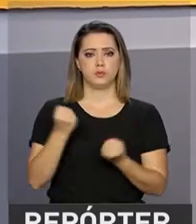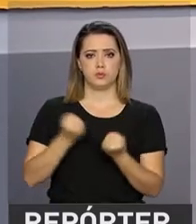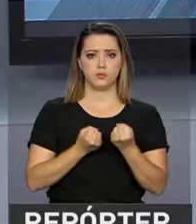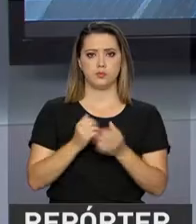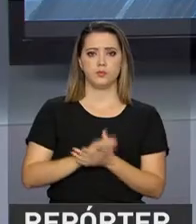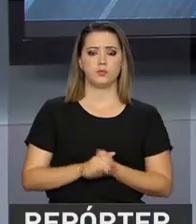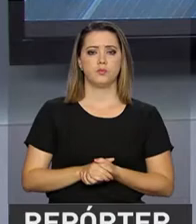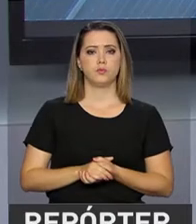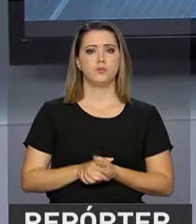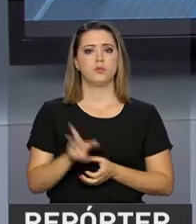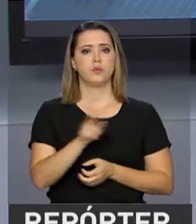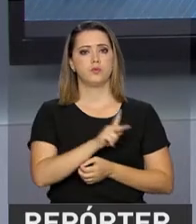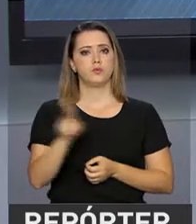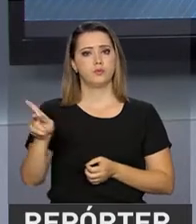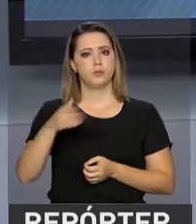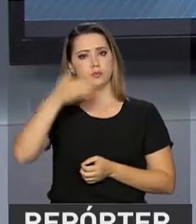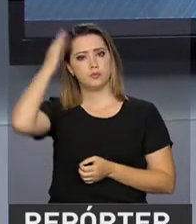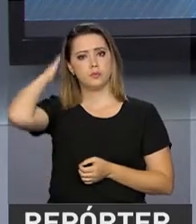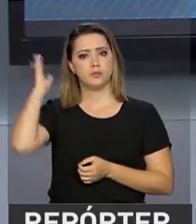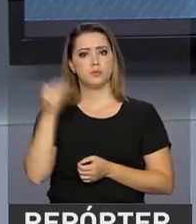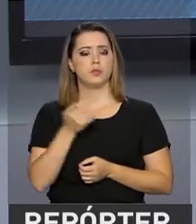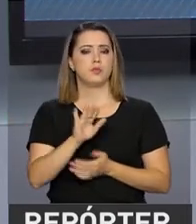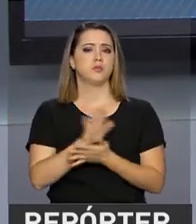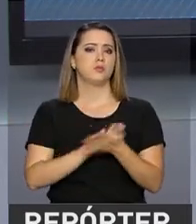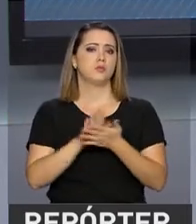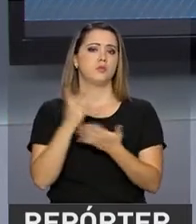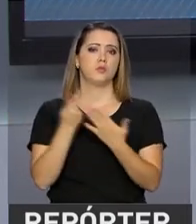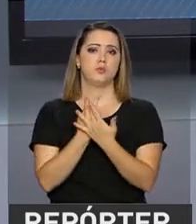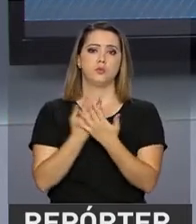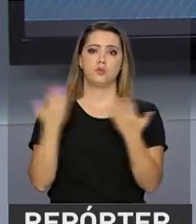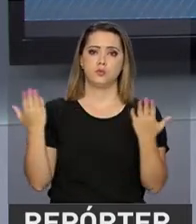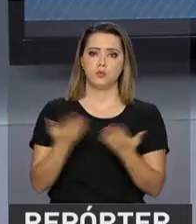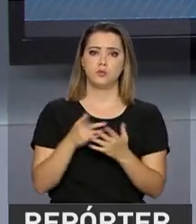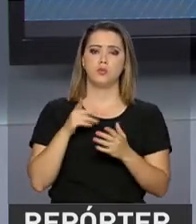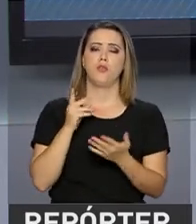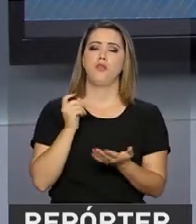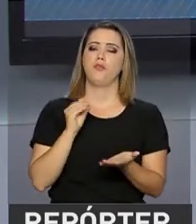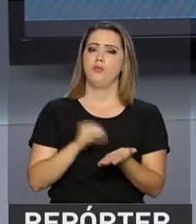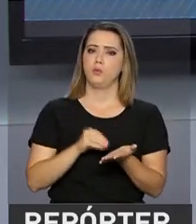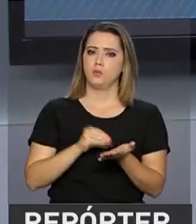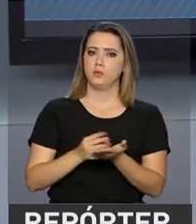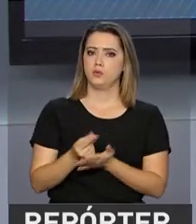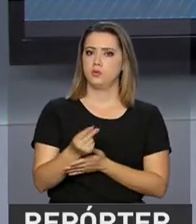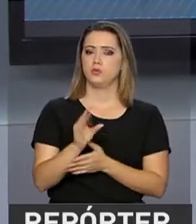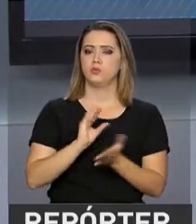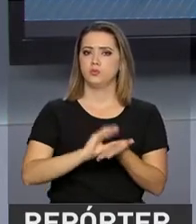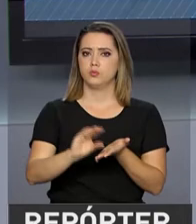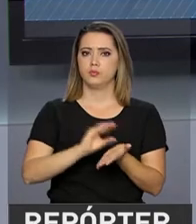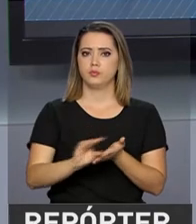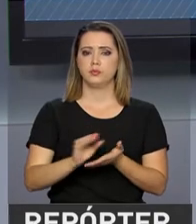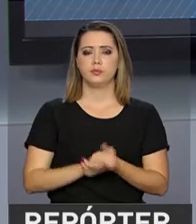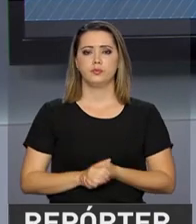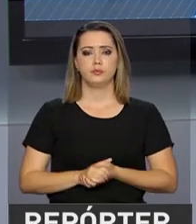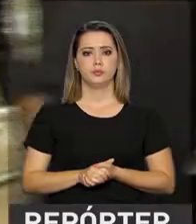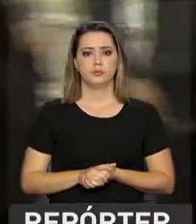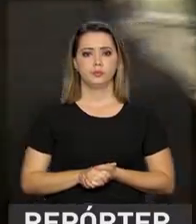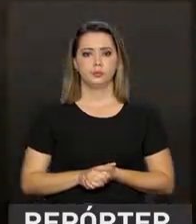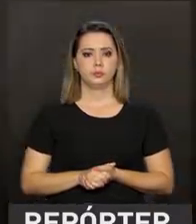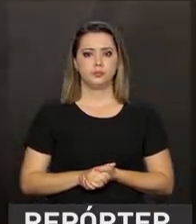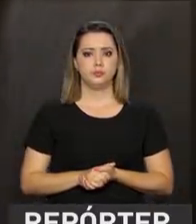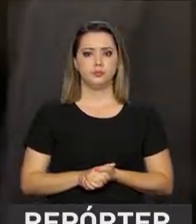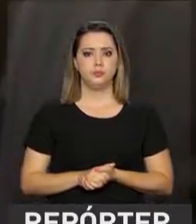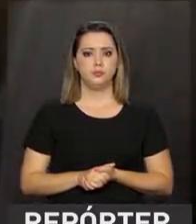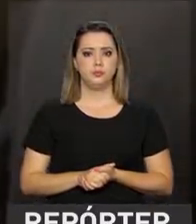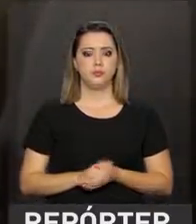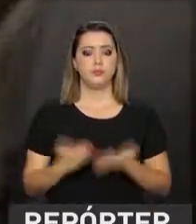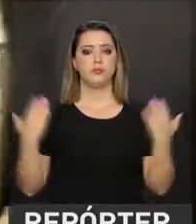veículos. Segundo o presidente Michel Temer, se nada for feito agora, vai faltar dinheiro para investimentos.